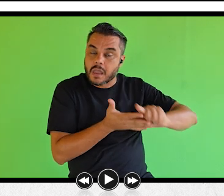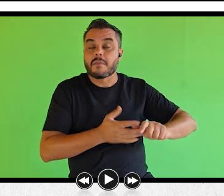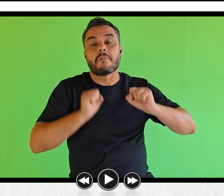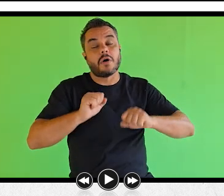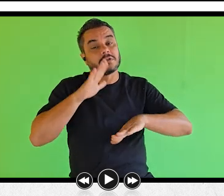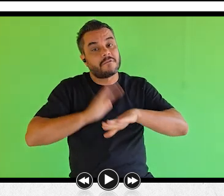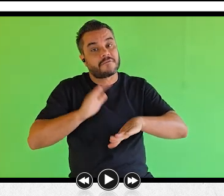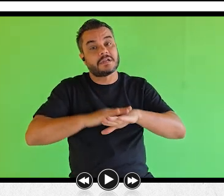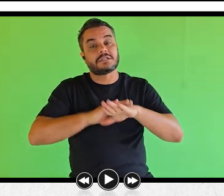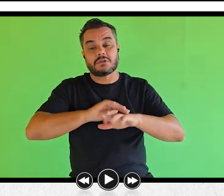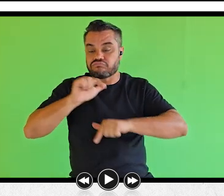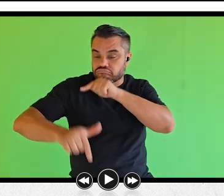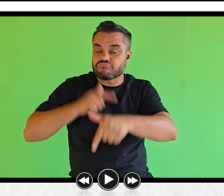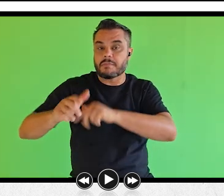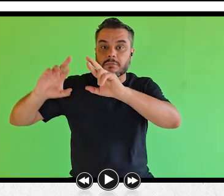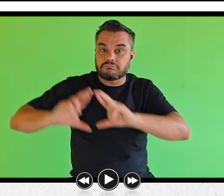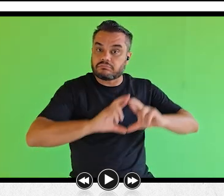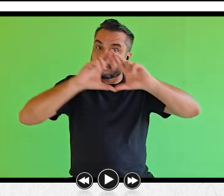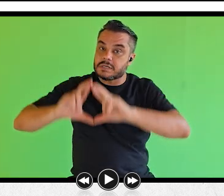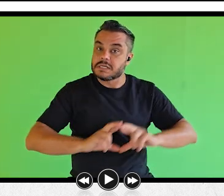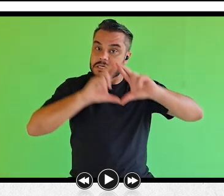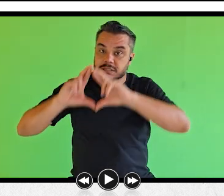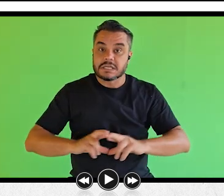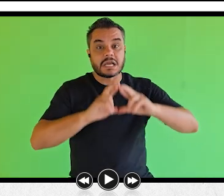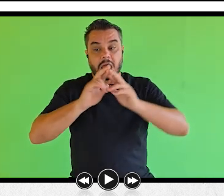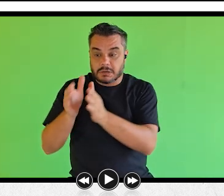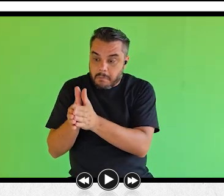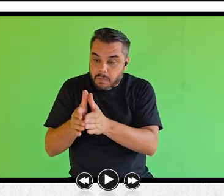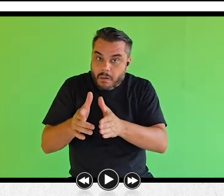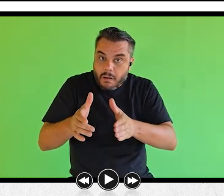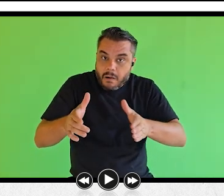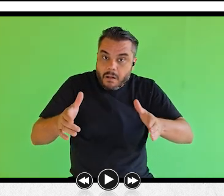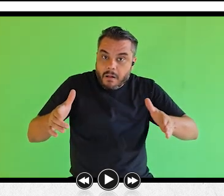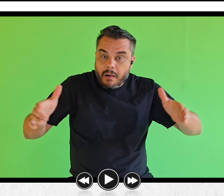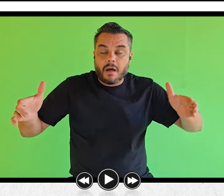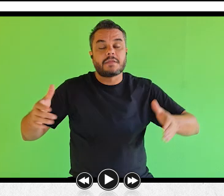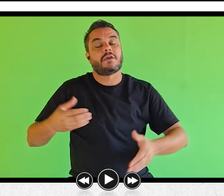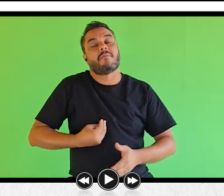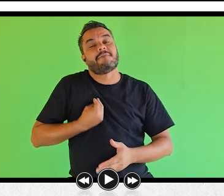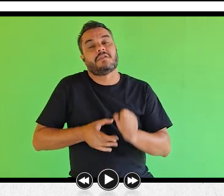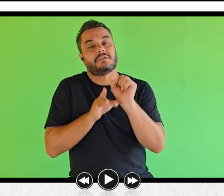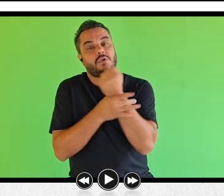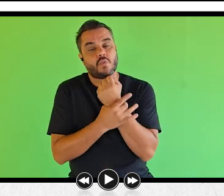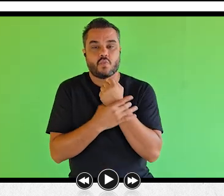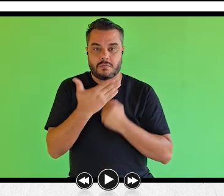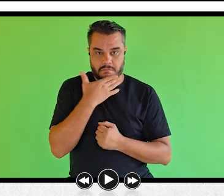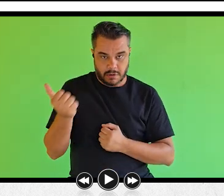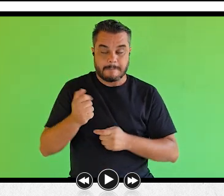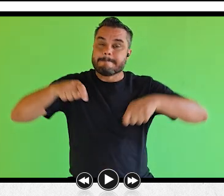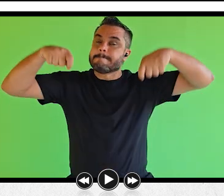e tendo uma segurança, uma dignidade. Precisamos de dignidade, de instalações